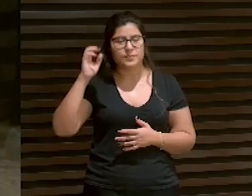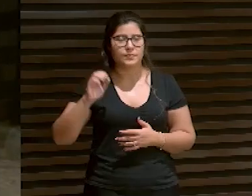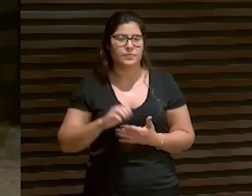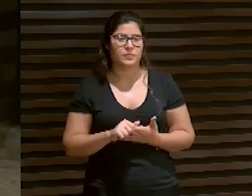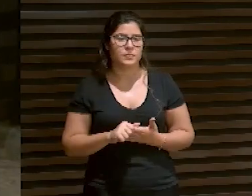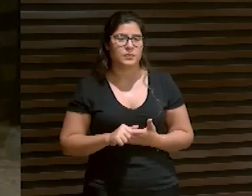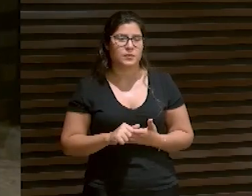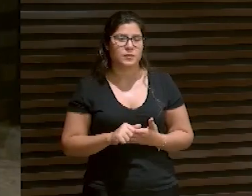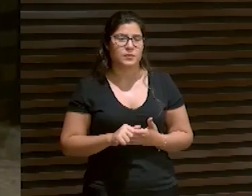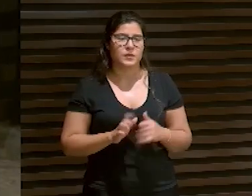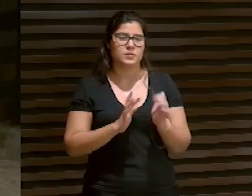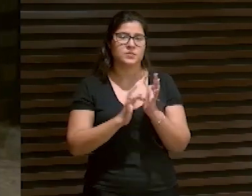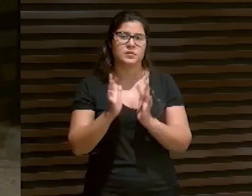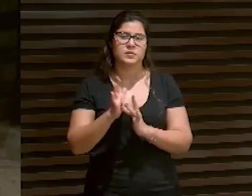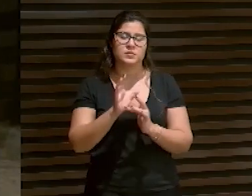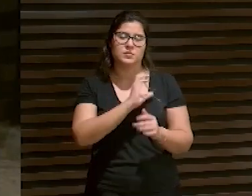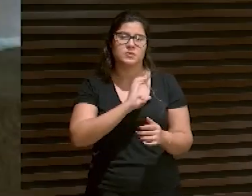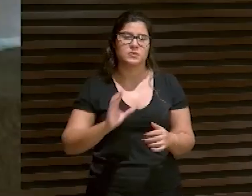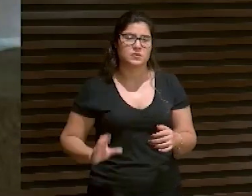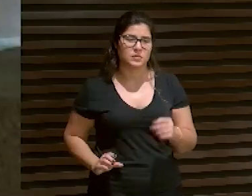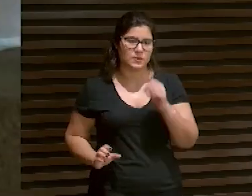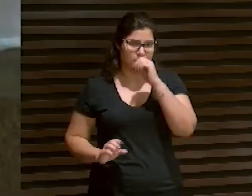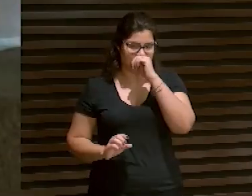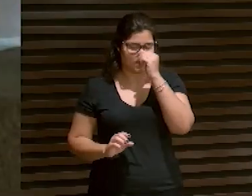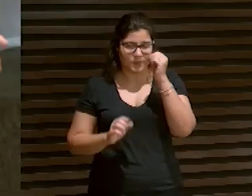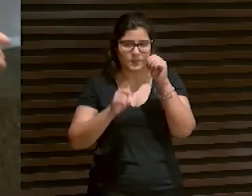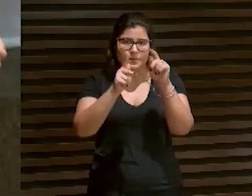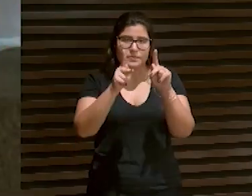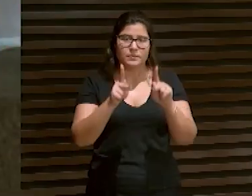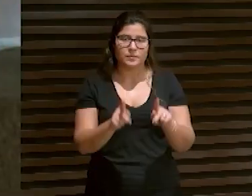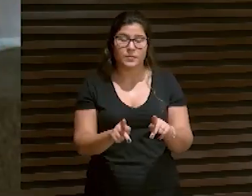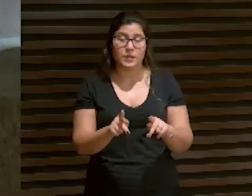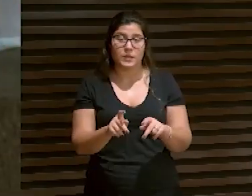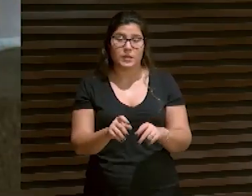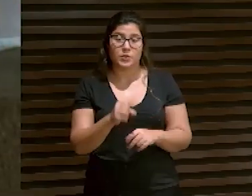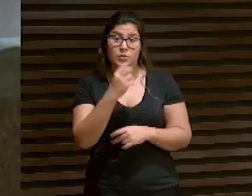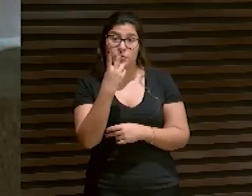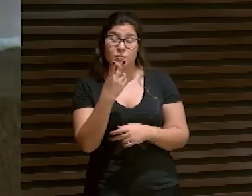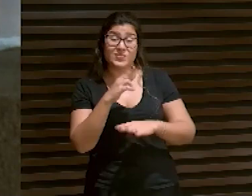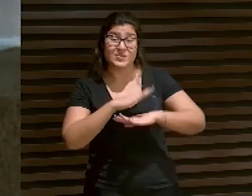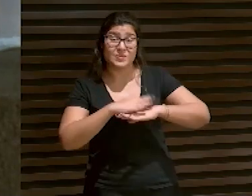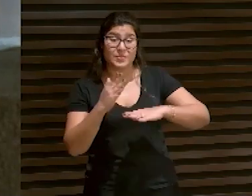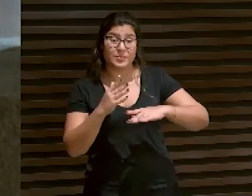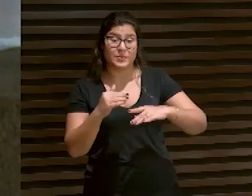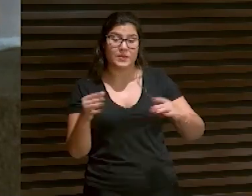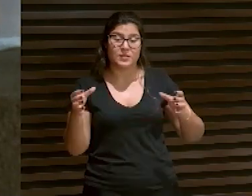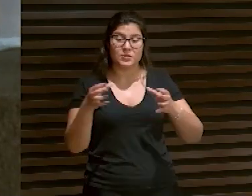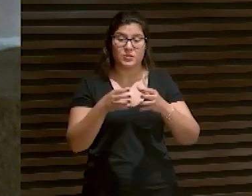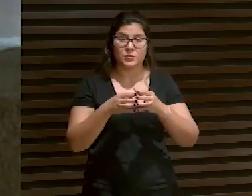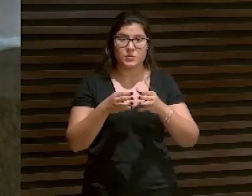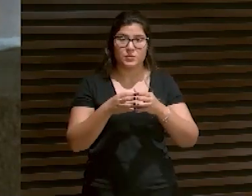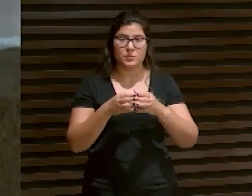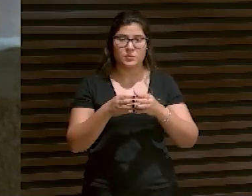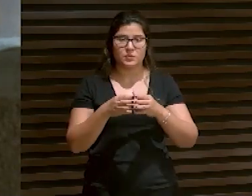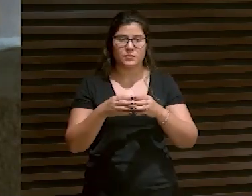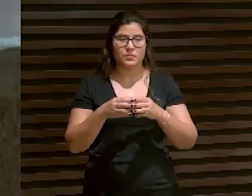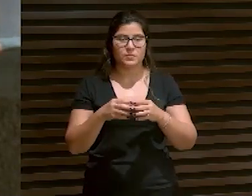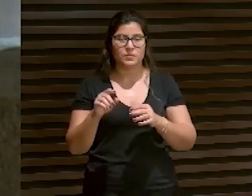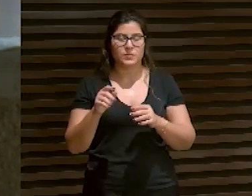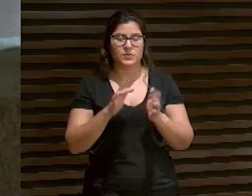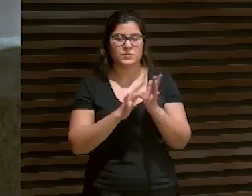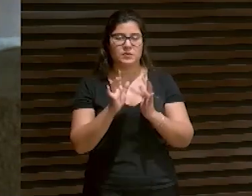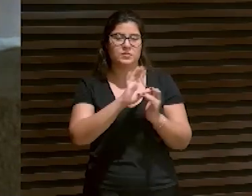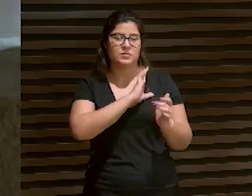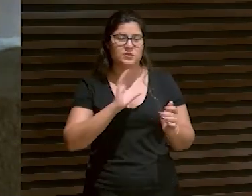faz presente, porque ele fala que onde 2 ou mais estão no seu nome reunido, ele se faz presente. E, meus